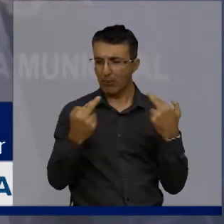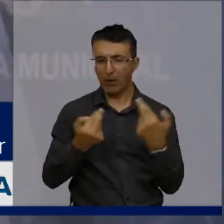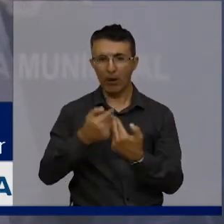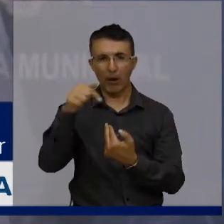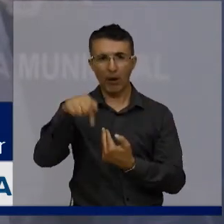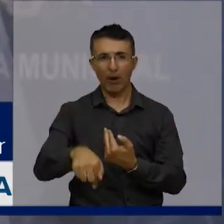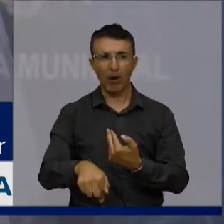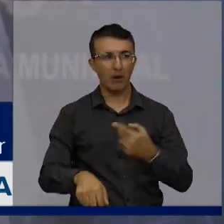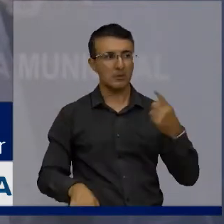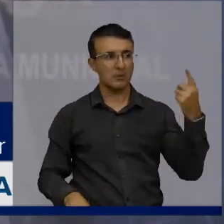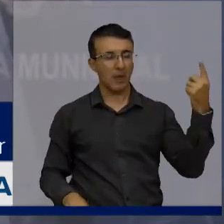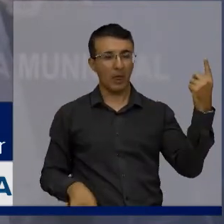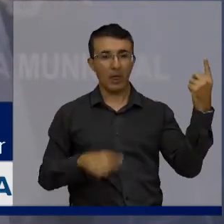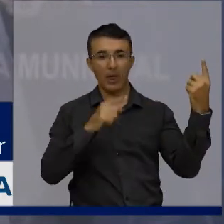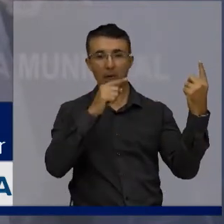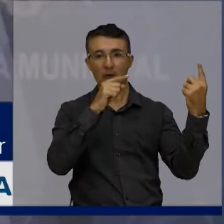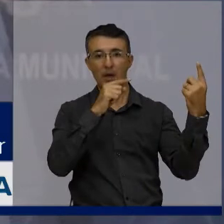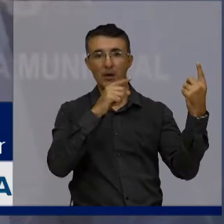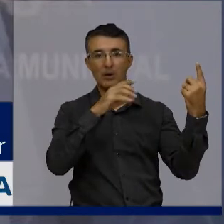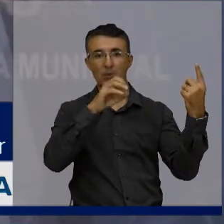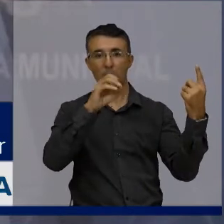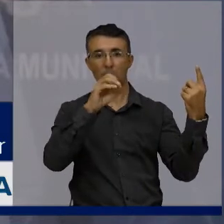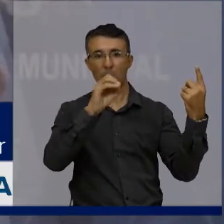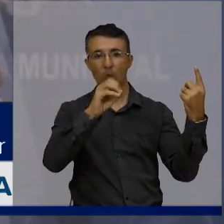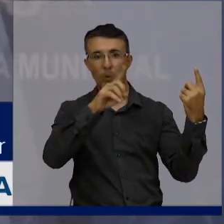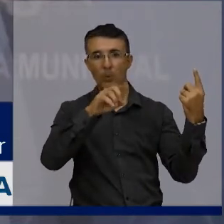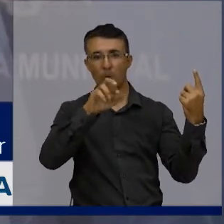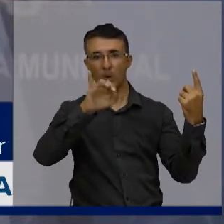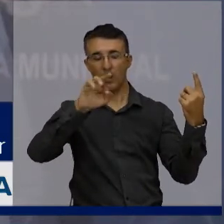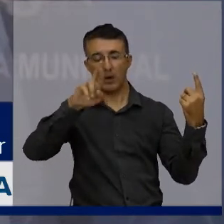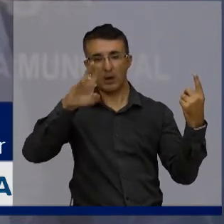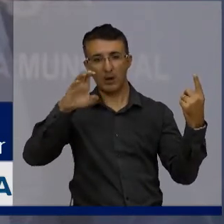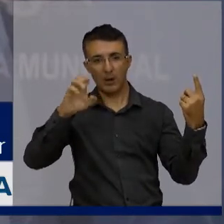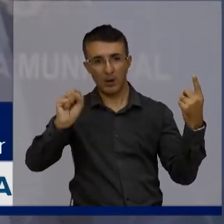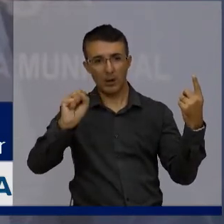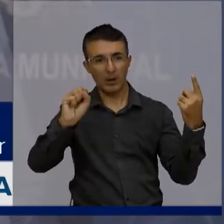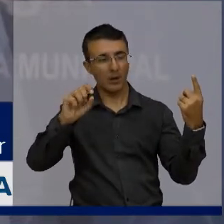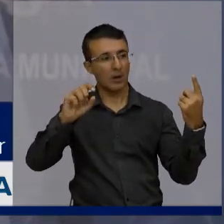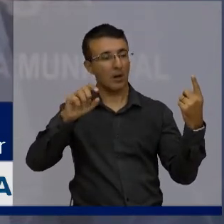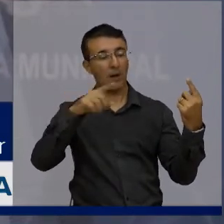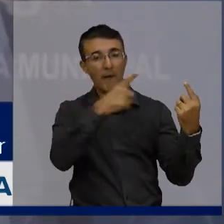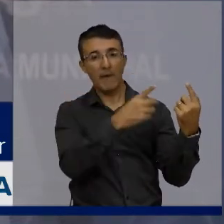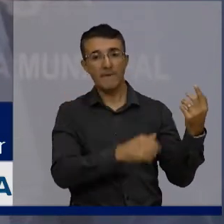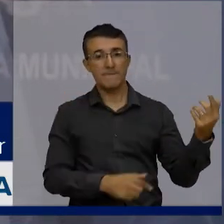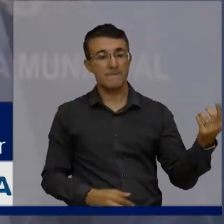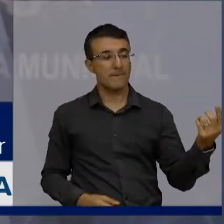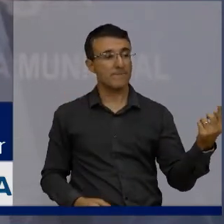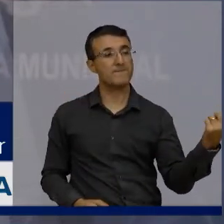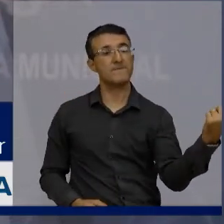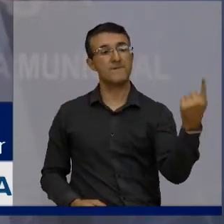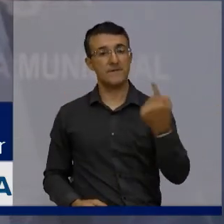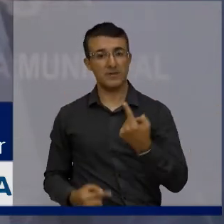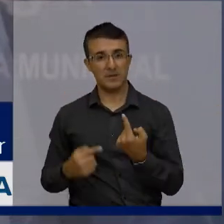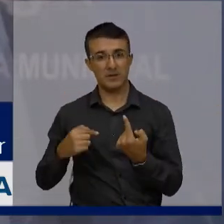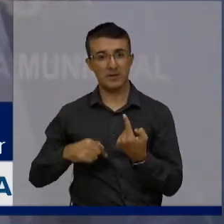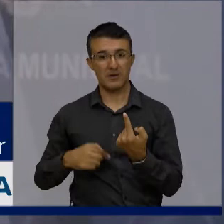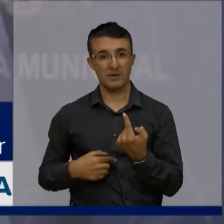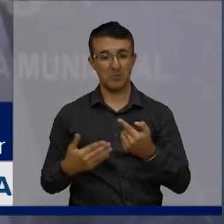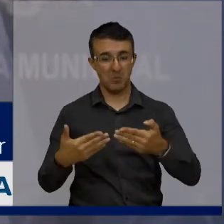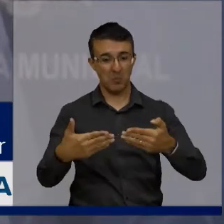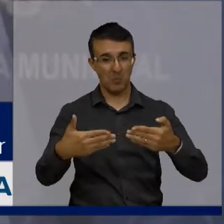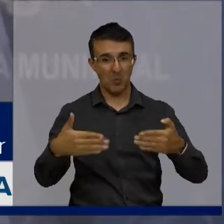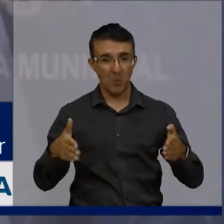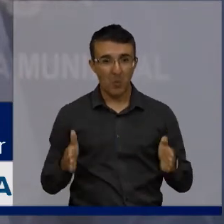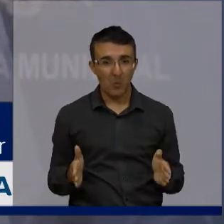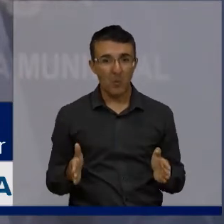honra de receber o senhor Osiris Silva. E logo na entrada, né, o Luiz Barbosa, meu assessor, que todo mundo conhece, me acompanha